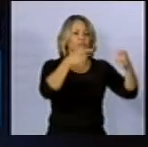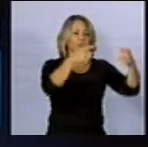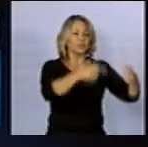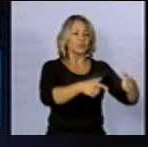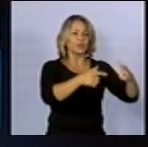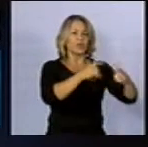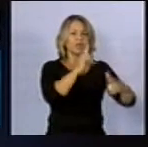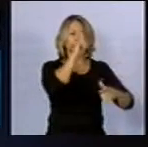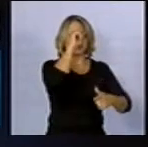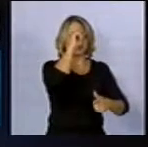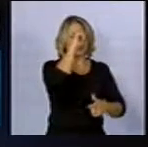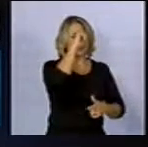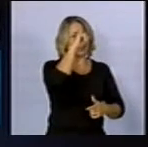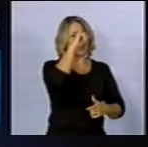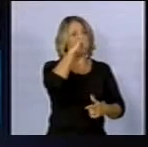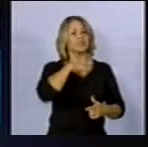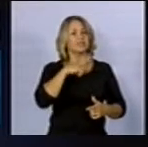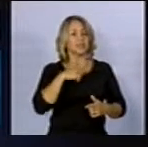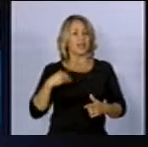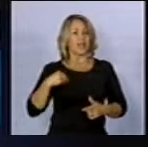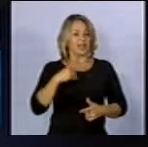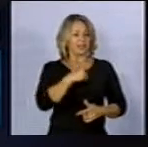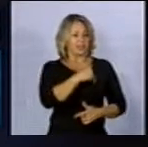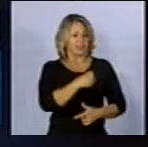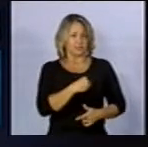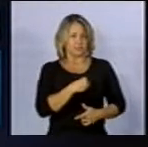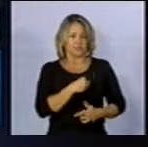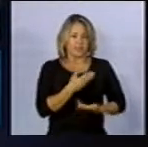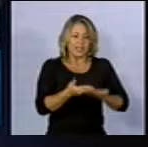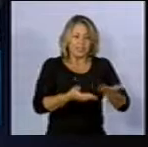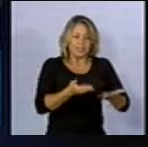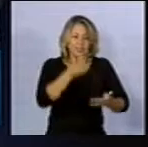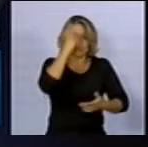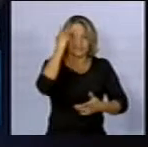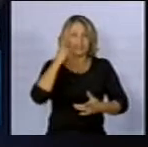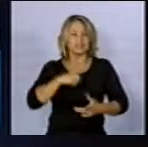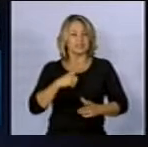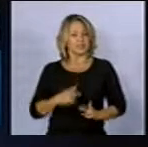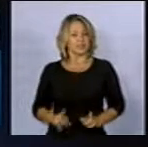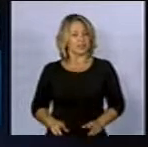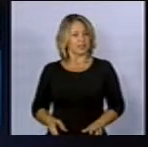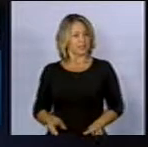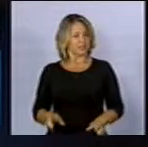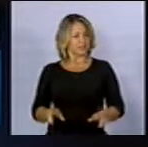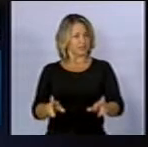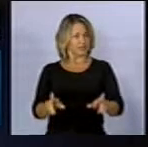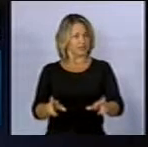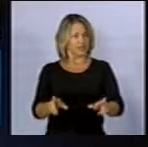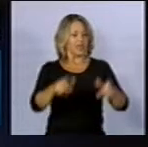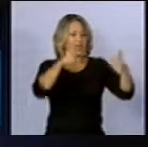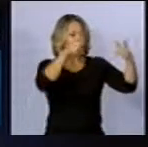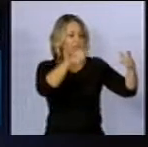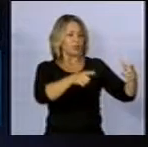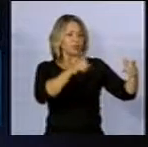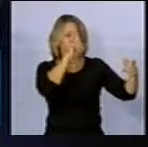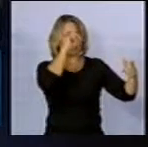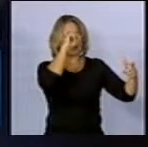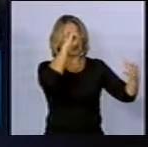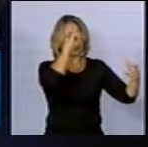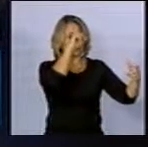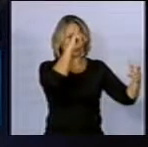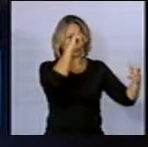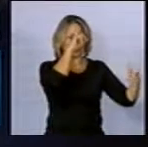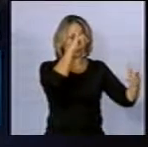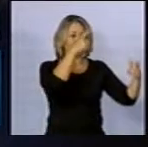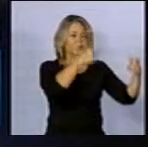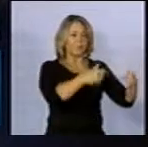e quimioterapia que só trata pessoas com câncer é uma clínica no eh na na nas na